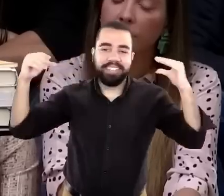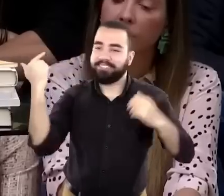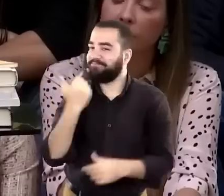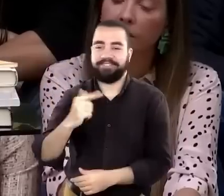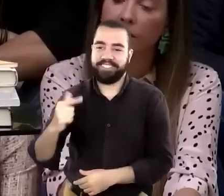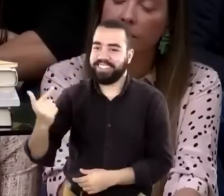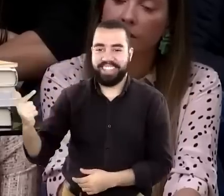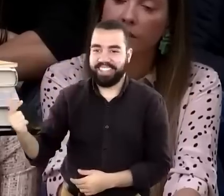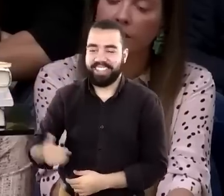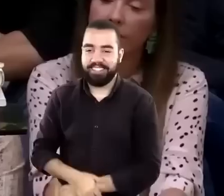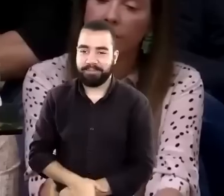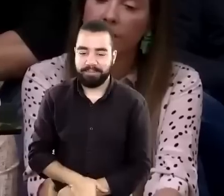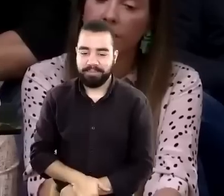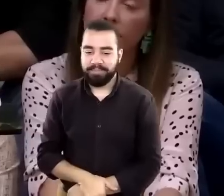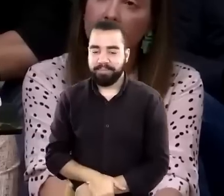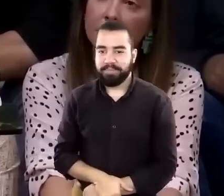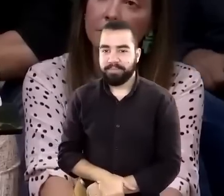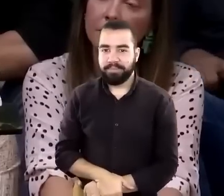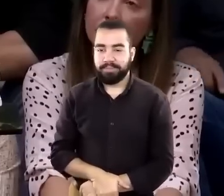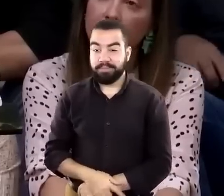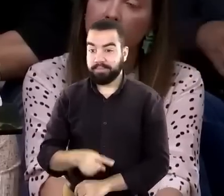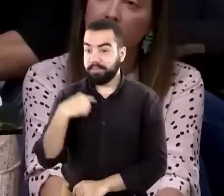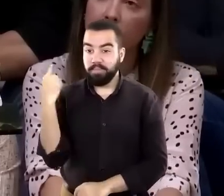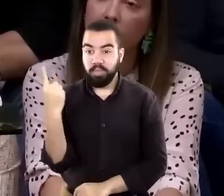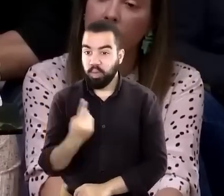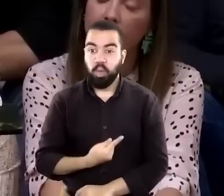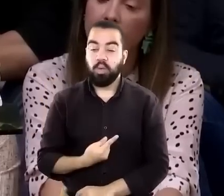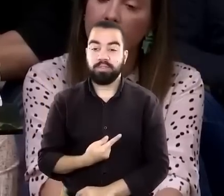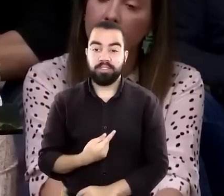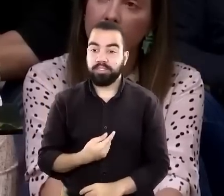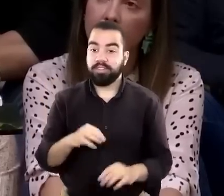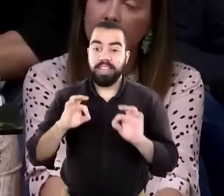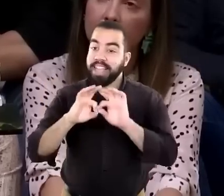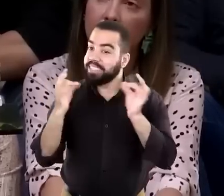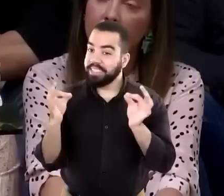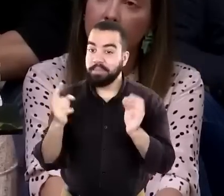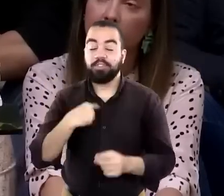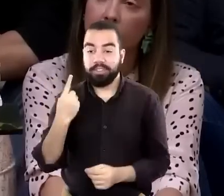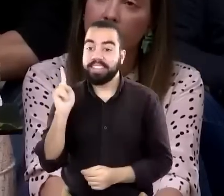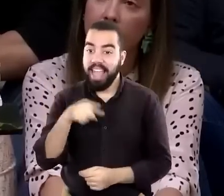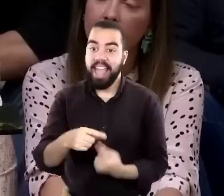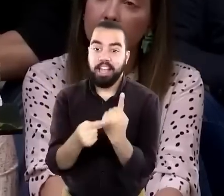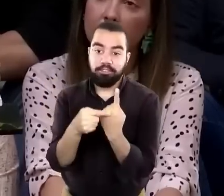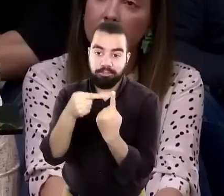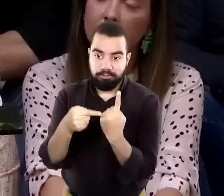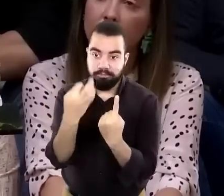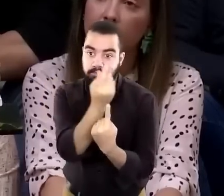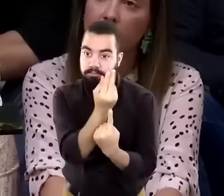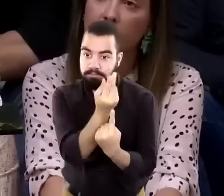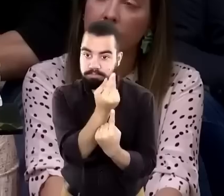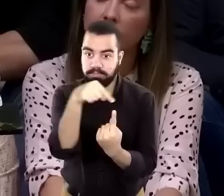com a nossa capacidade. Nós não passamos de um fio de estopa. O que mantém a luz acesa não é o fio de